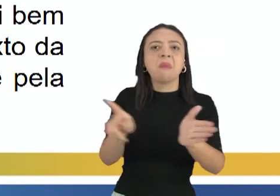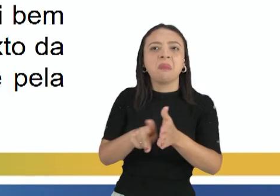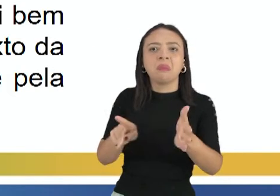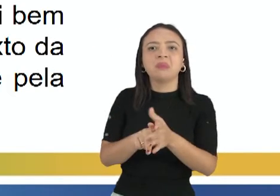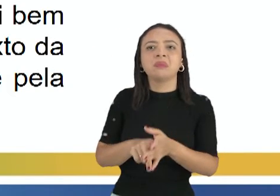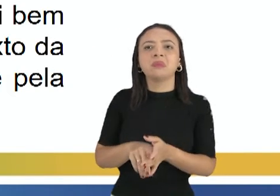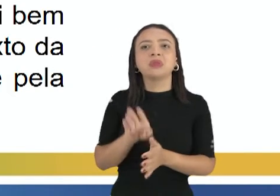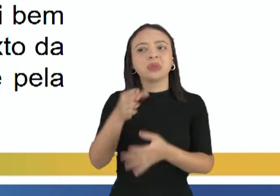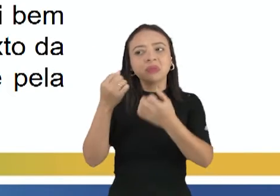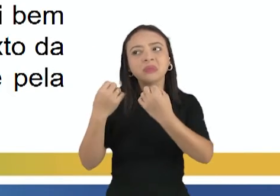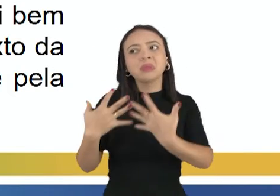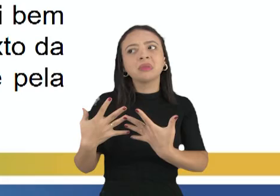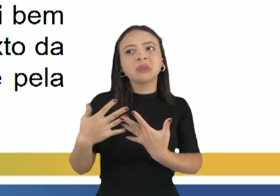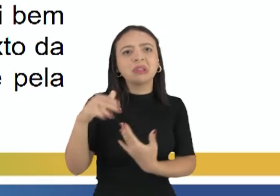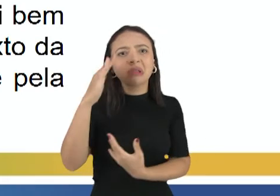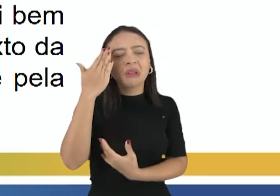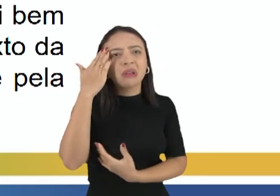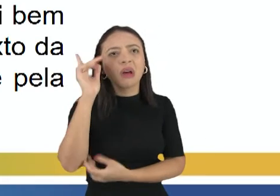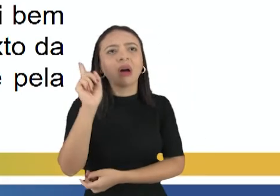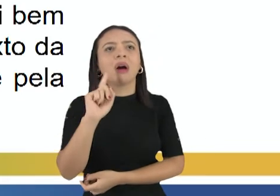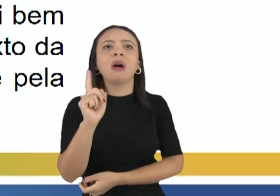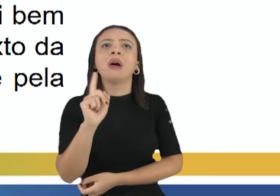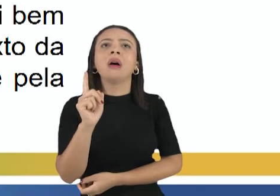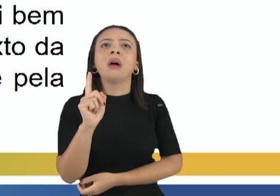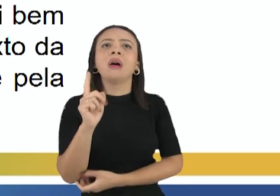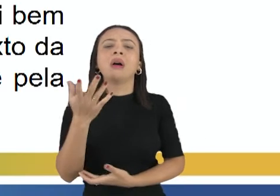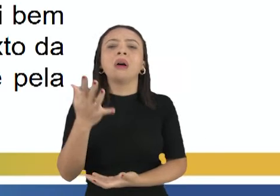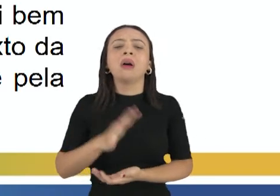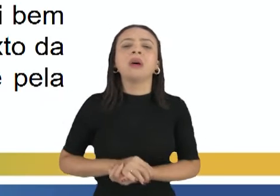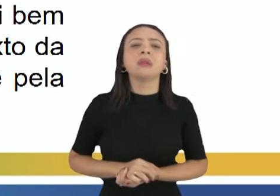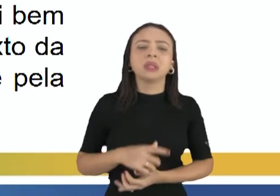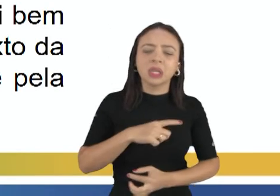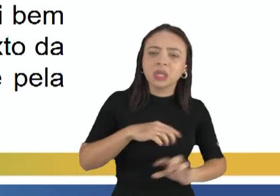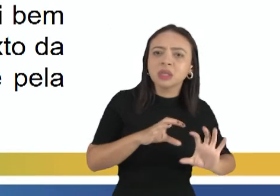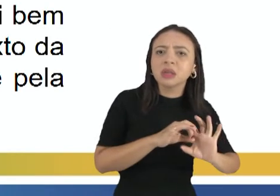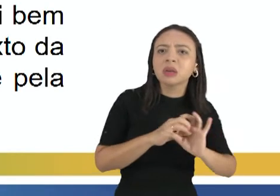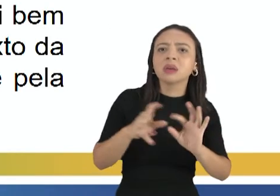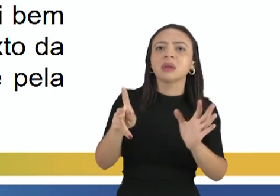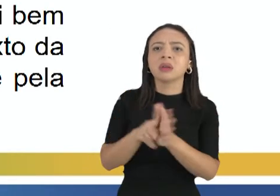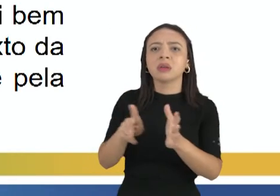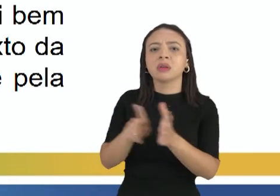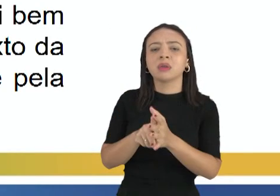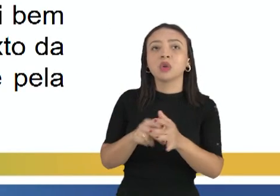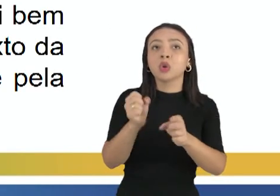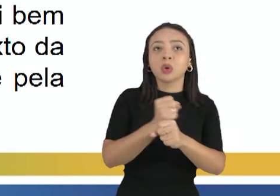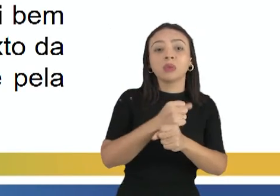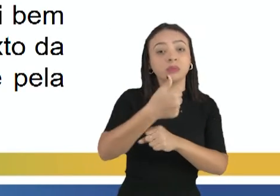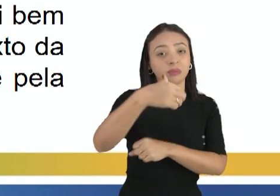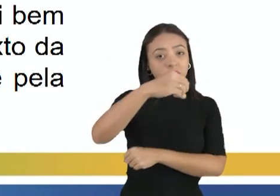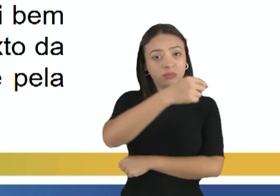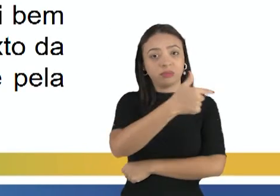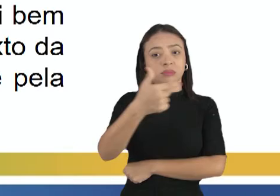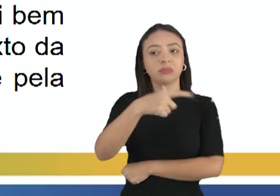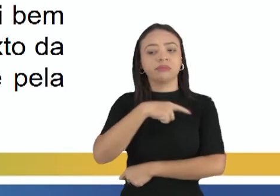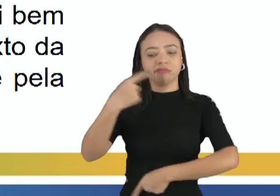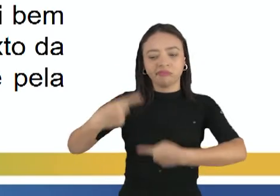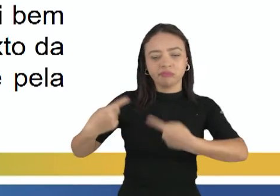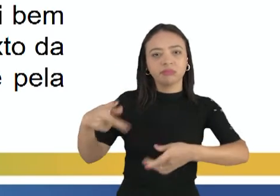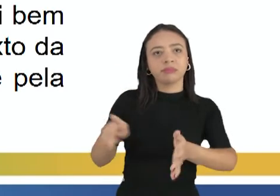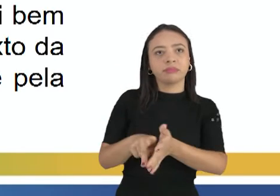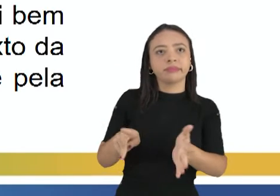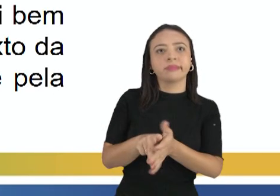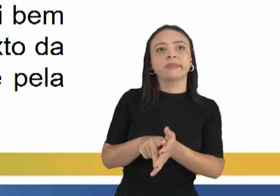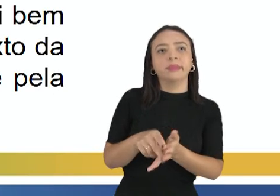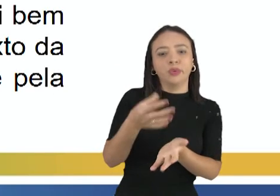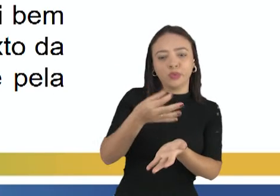já disse para vocês, não foi entendida, e nós temos todo esse contexto. Em 1922, temos essa política do café